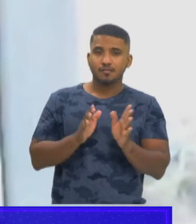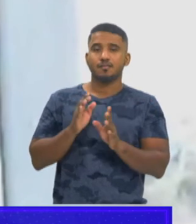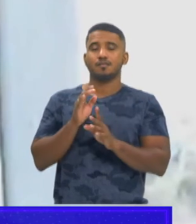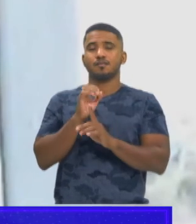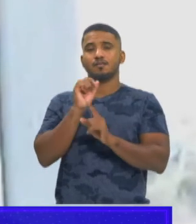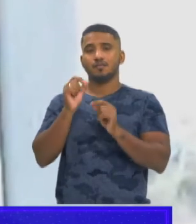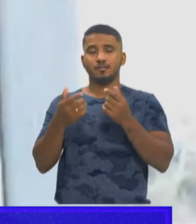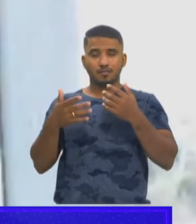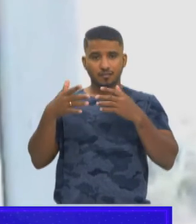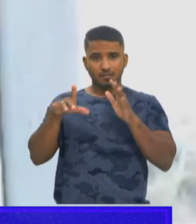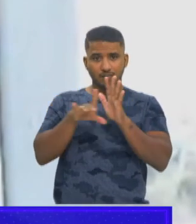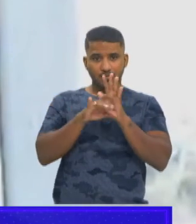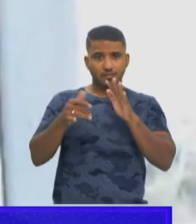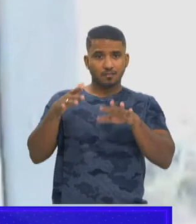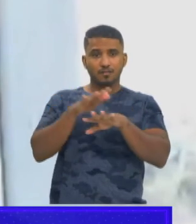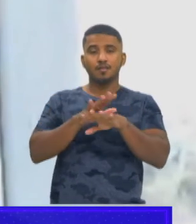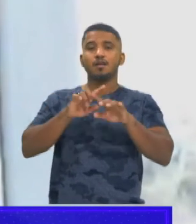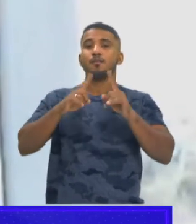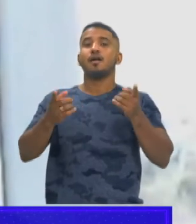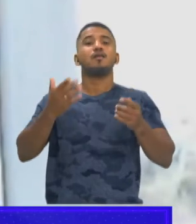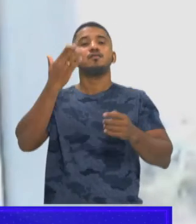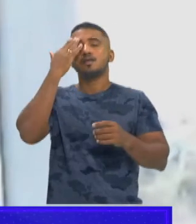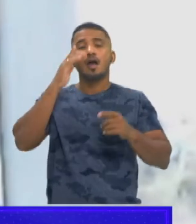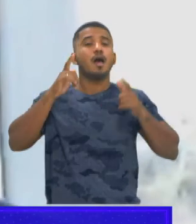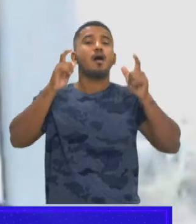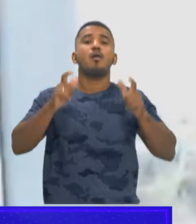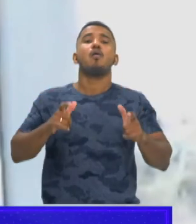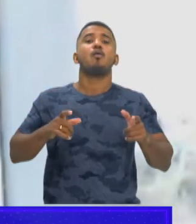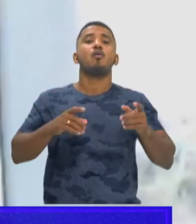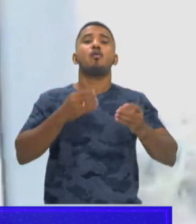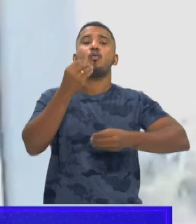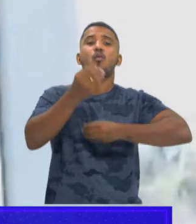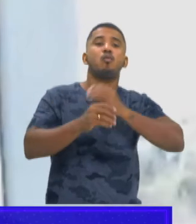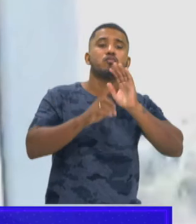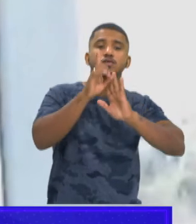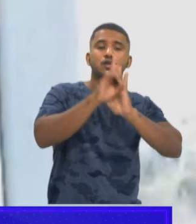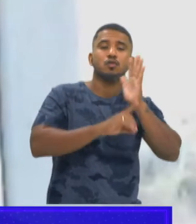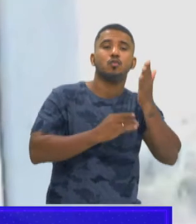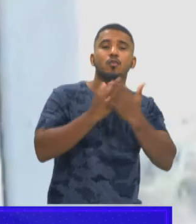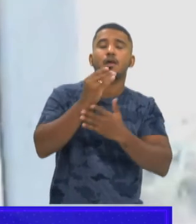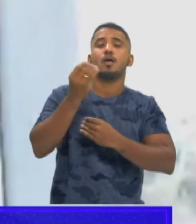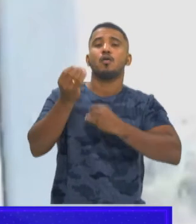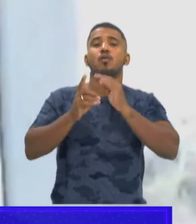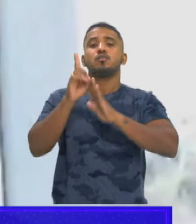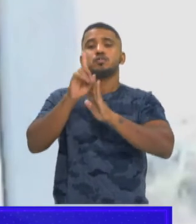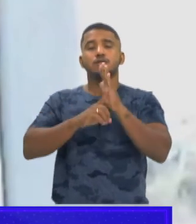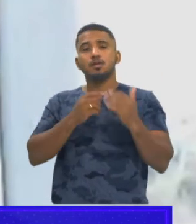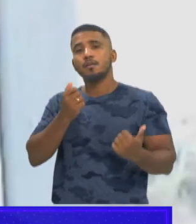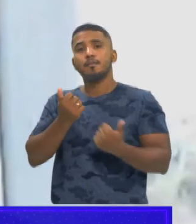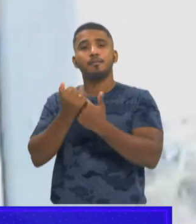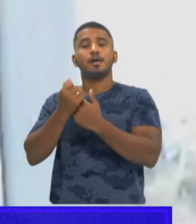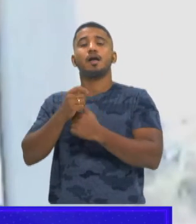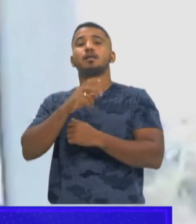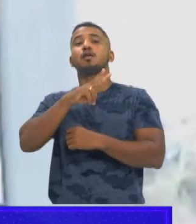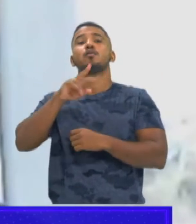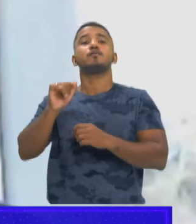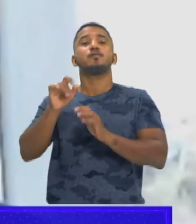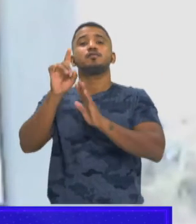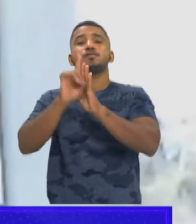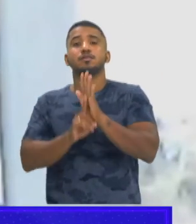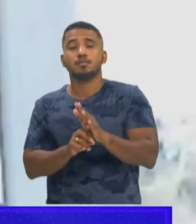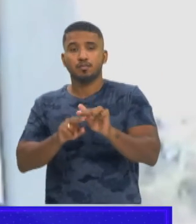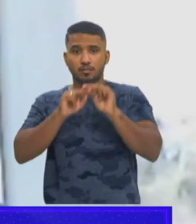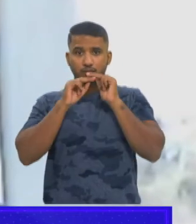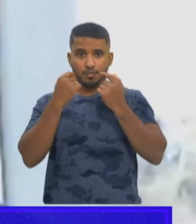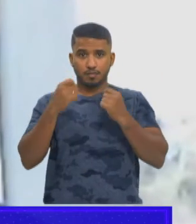não sabe até onde o direito vai e até onde o direito ampara. É preciso, muitas vezes, você